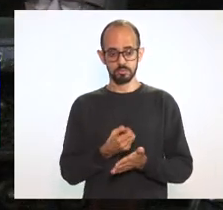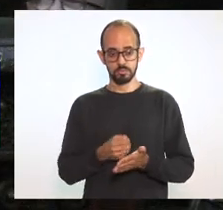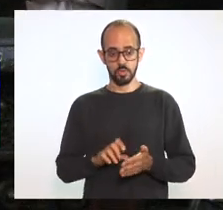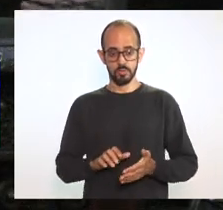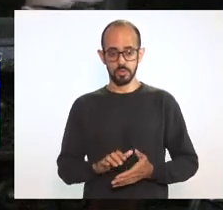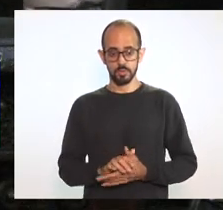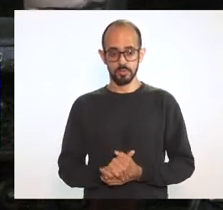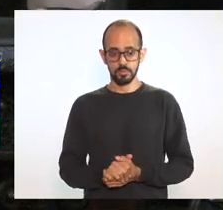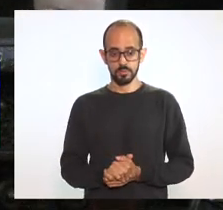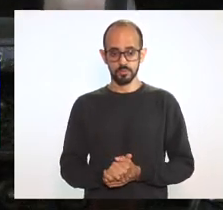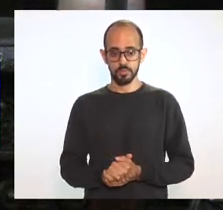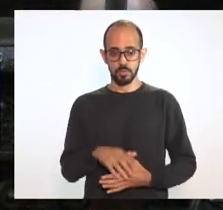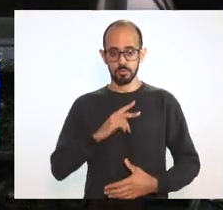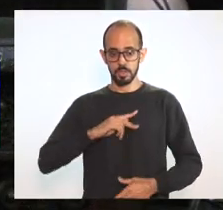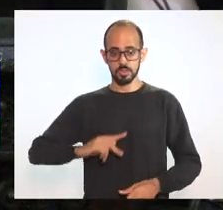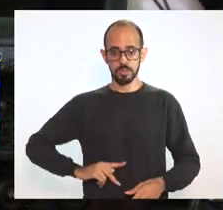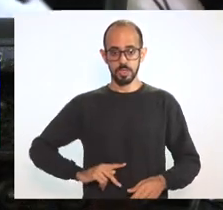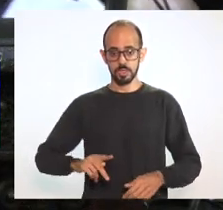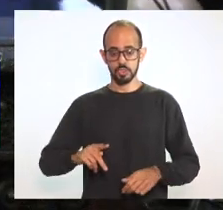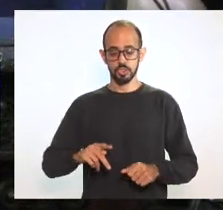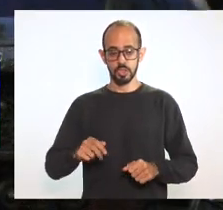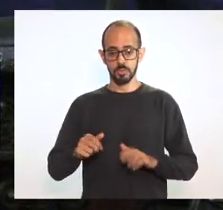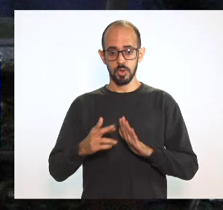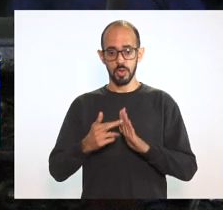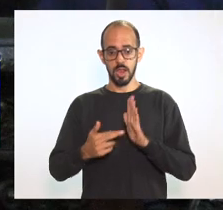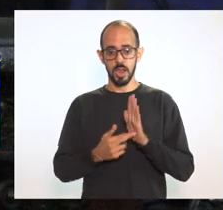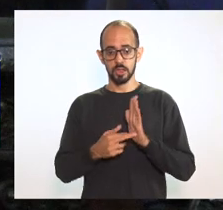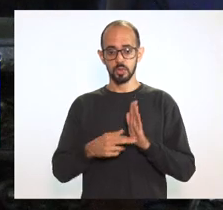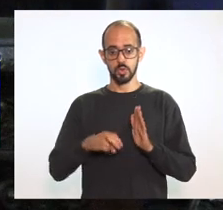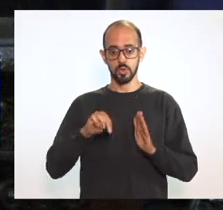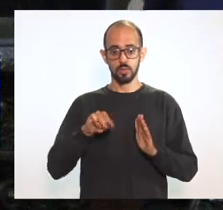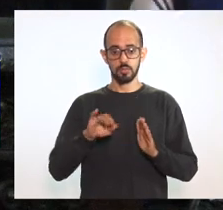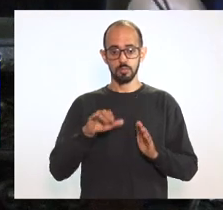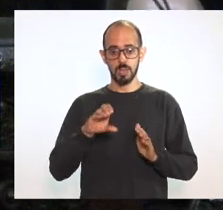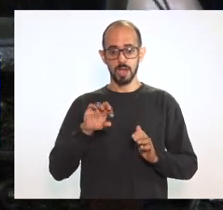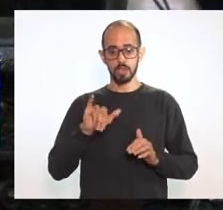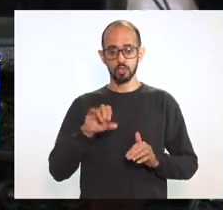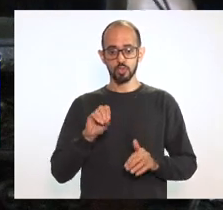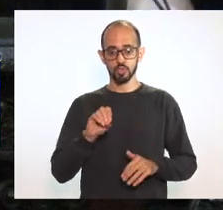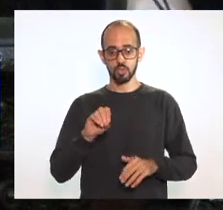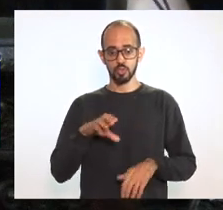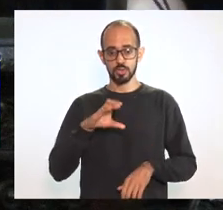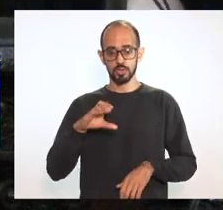A presidência chama a atenção do relator da CCJ, deputado Márcio Pacheco.